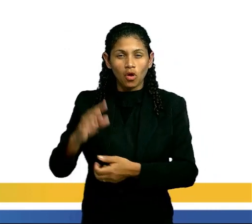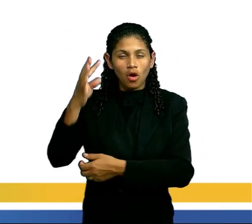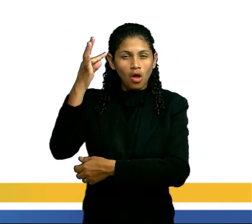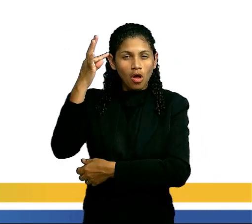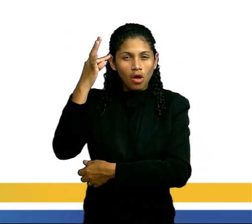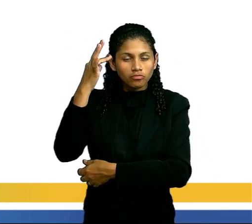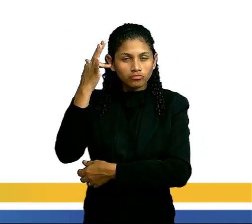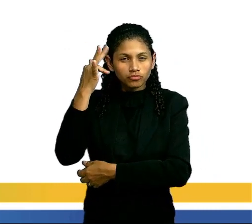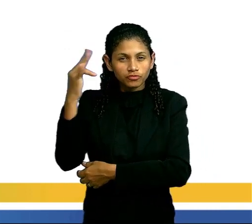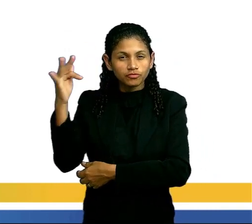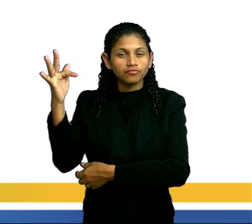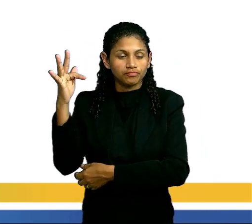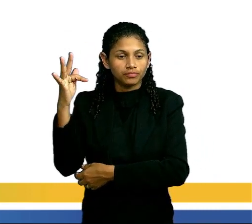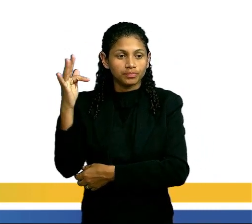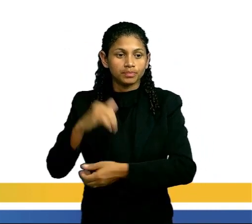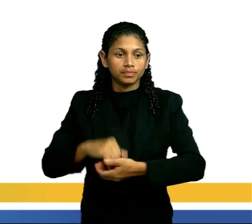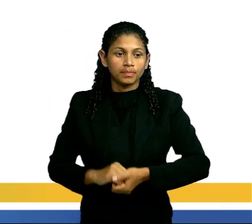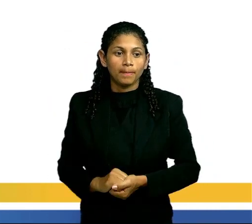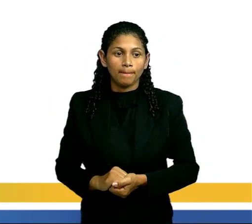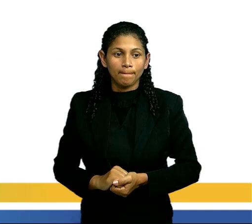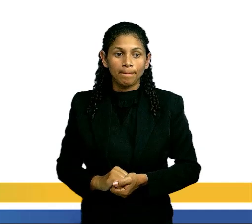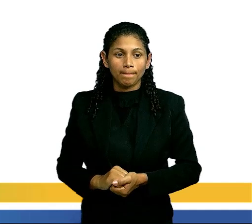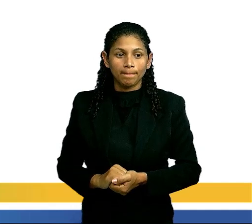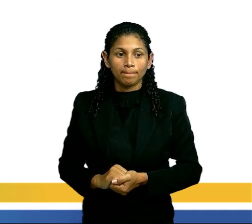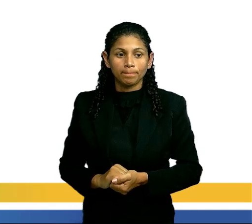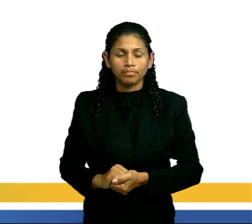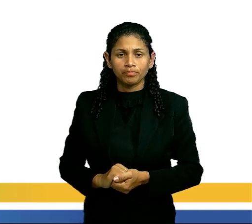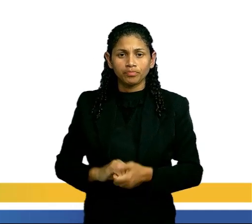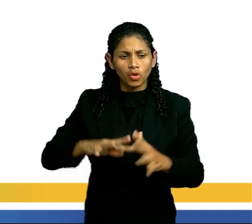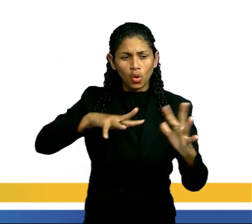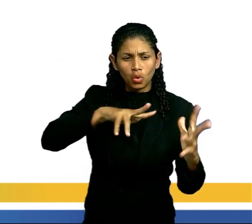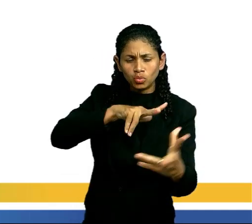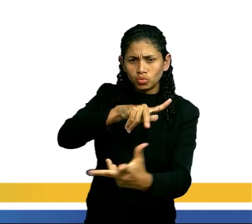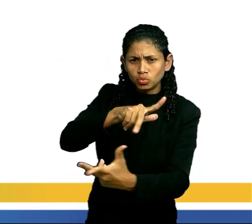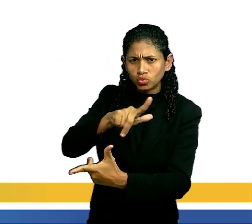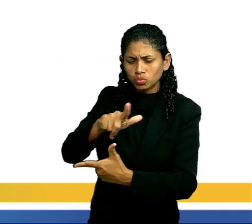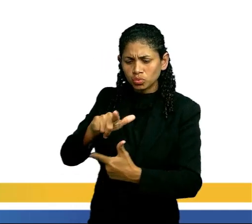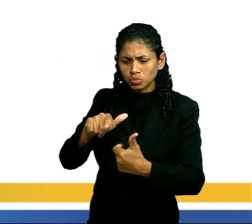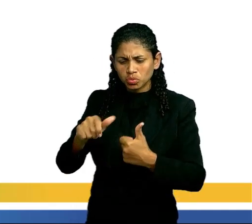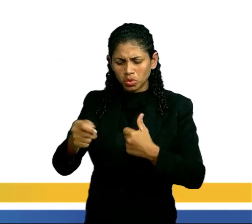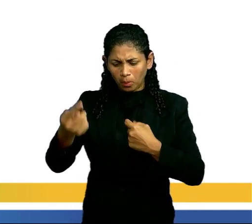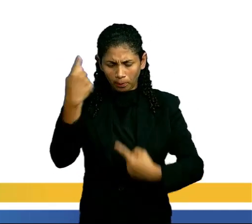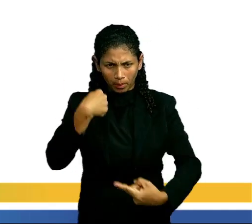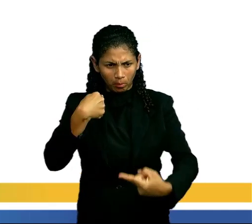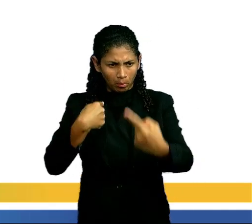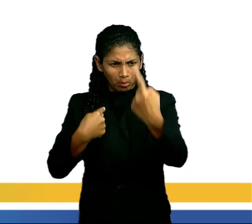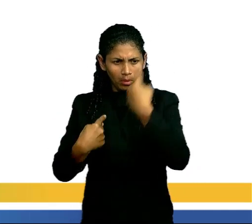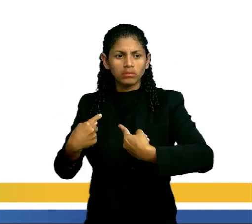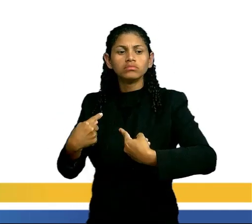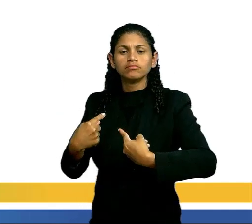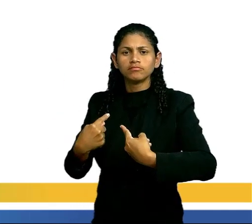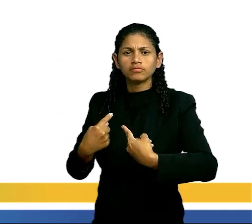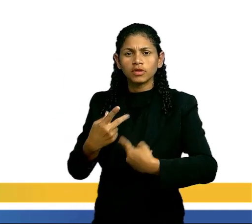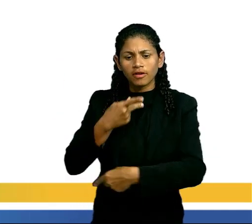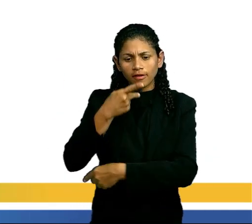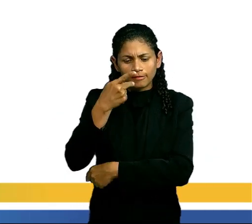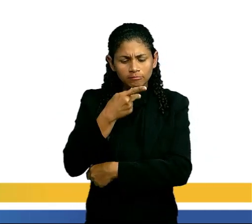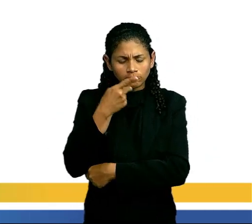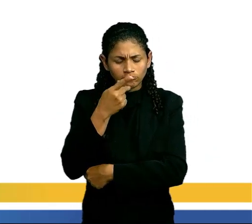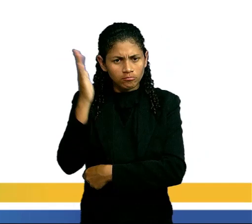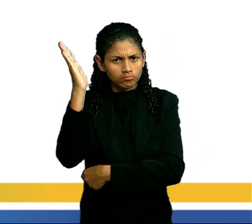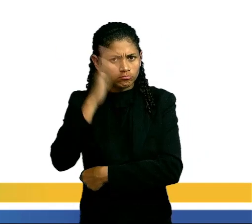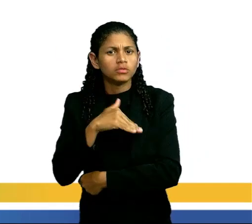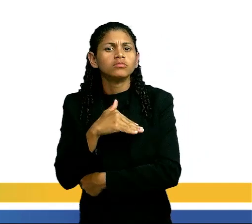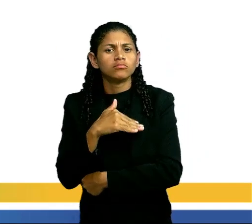canção. Vamos ler juntos? O mundo me condena e ninguém tem pena, falando sempre mal do meu